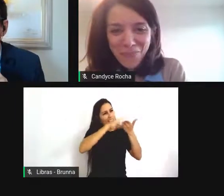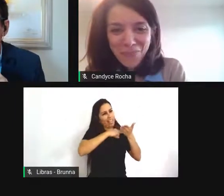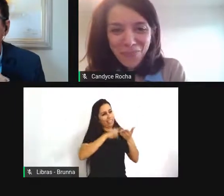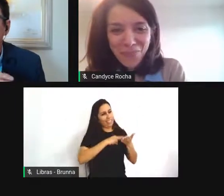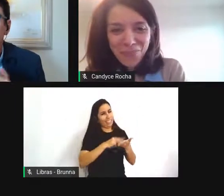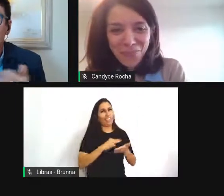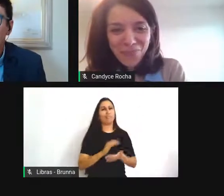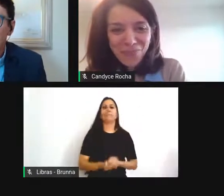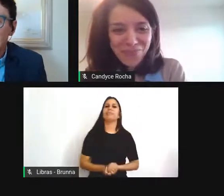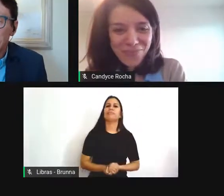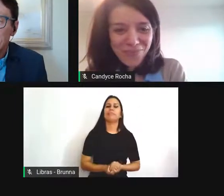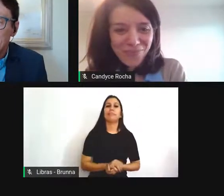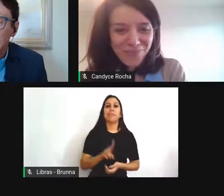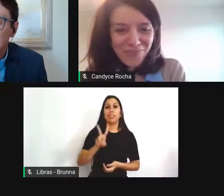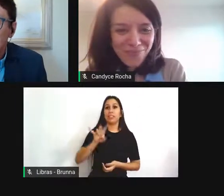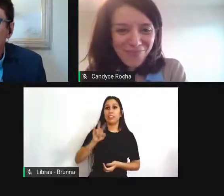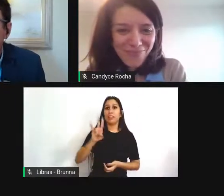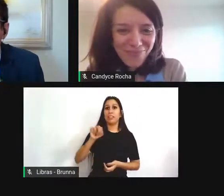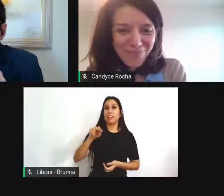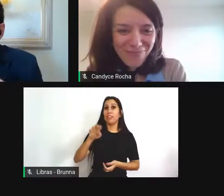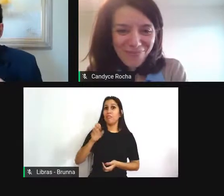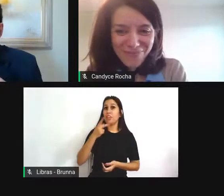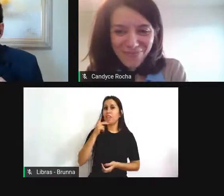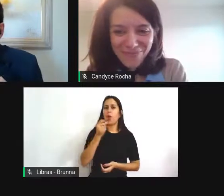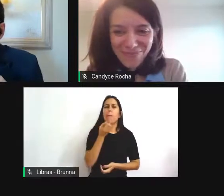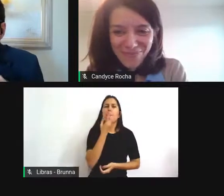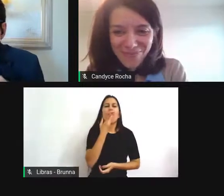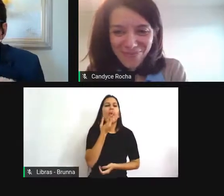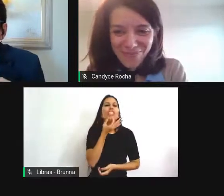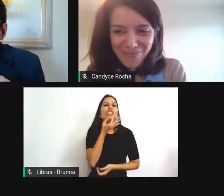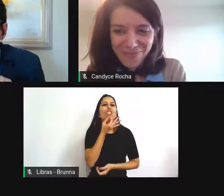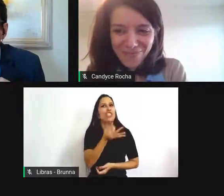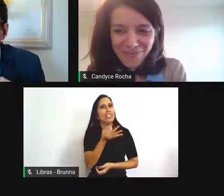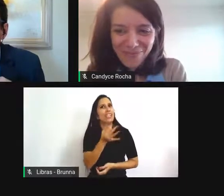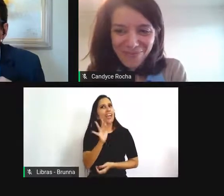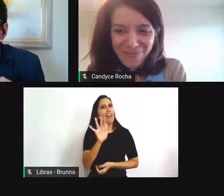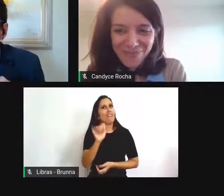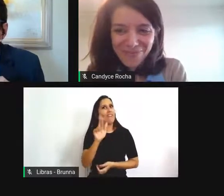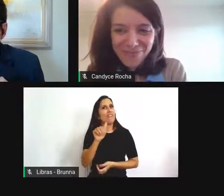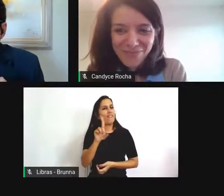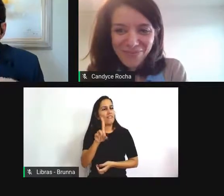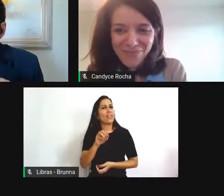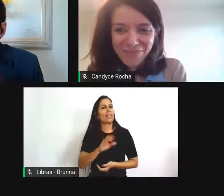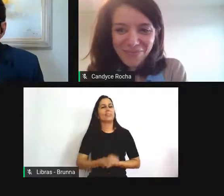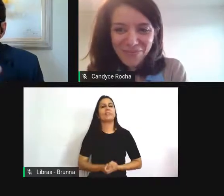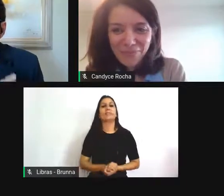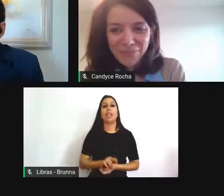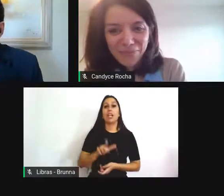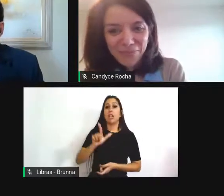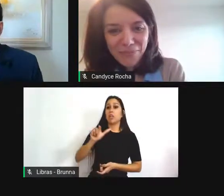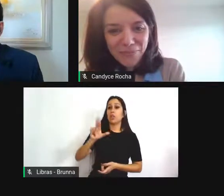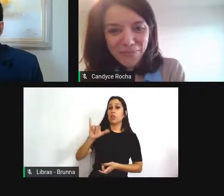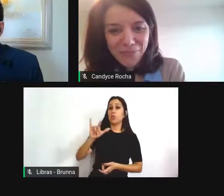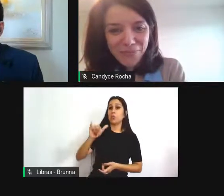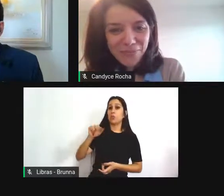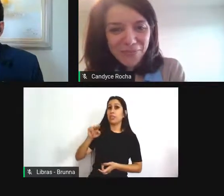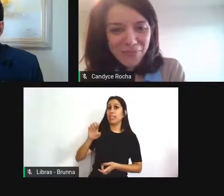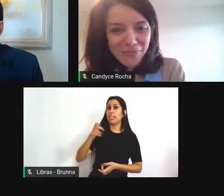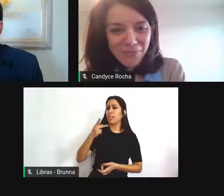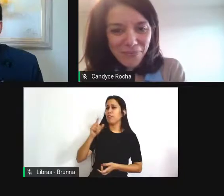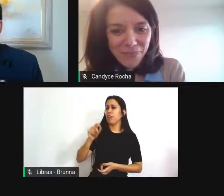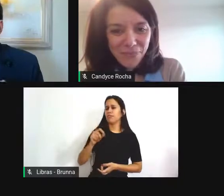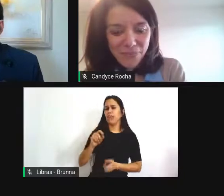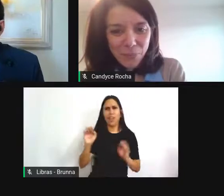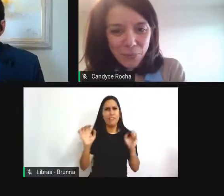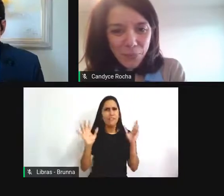dica, Fernando. Tá vendo, Fernando? Você deu várias boas dicas. Lucilene Francisco: evento maravilhoso,